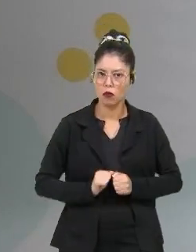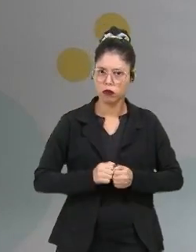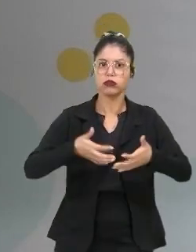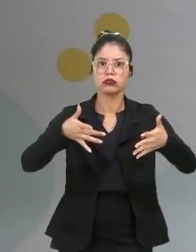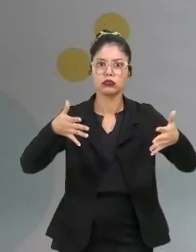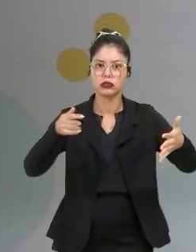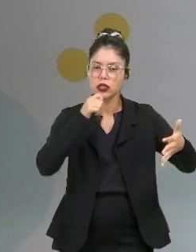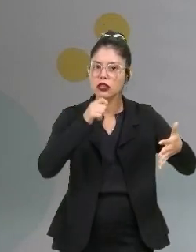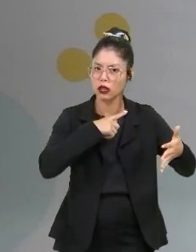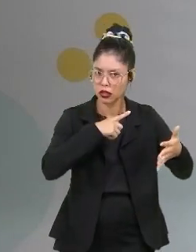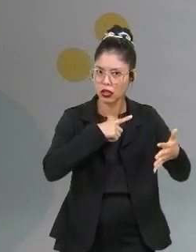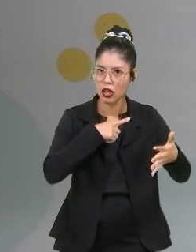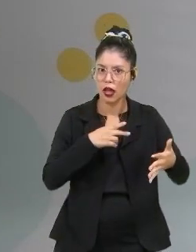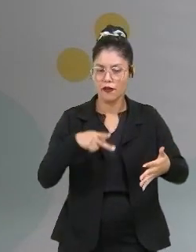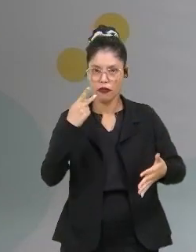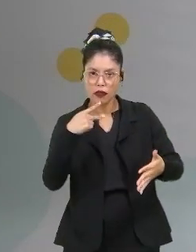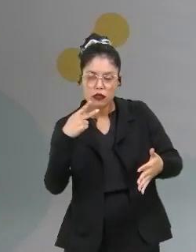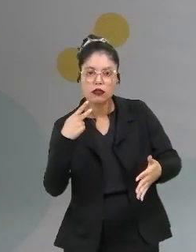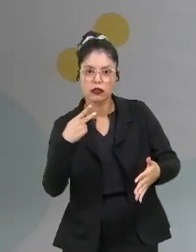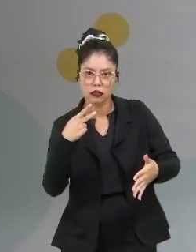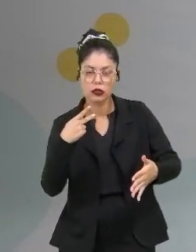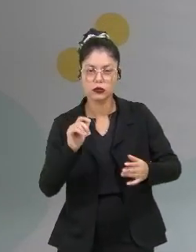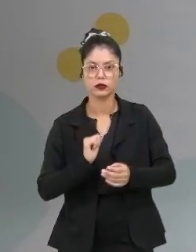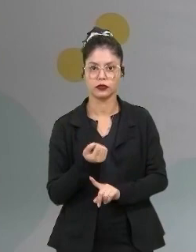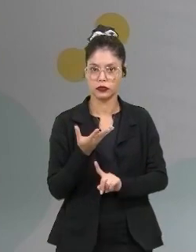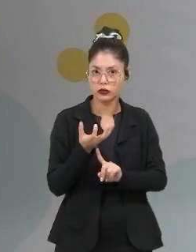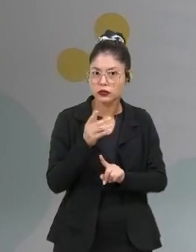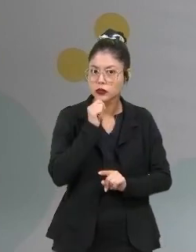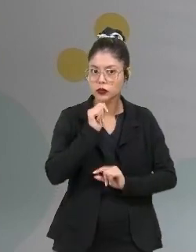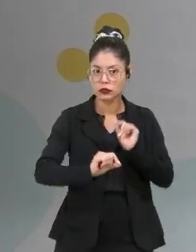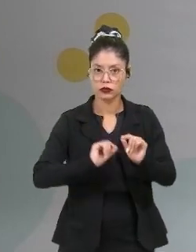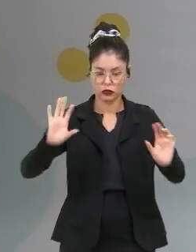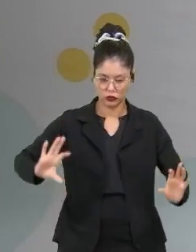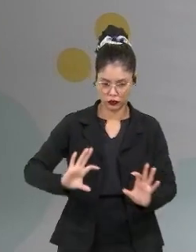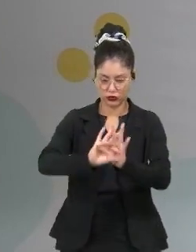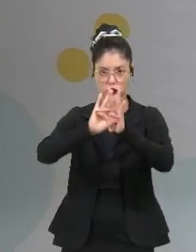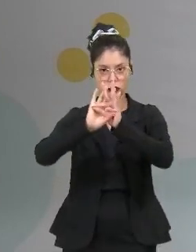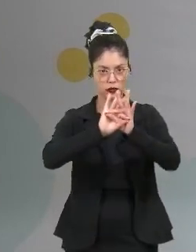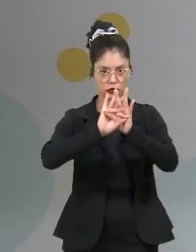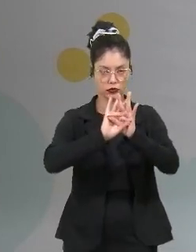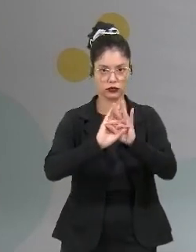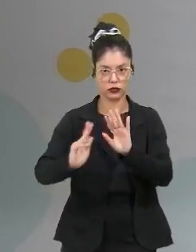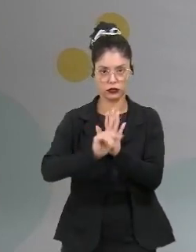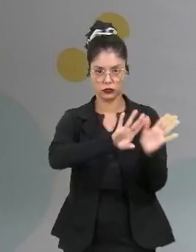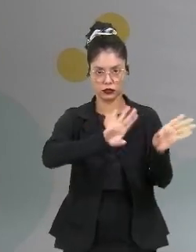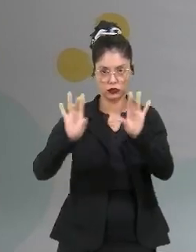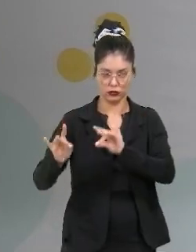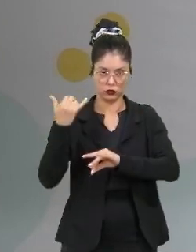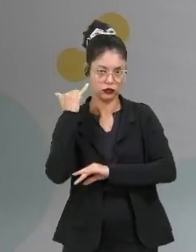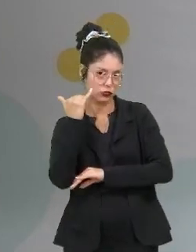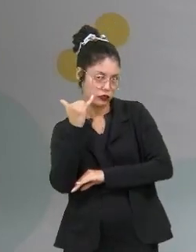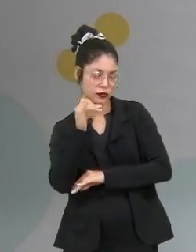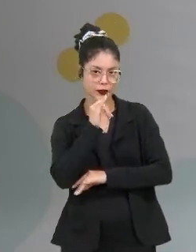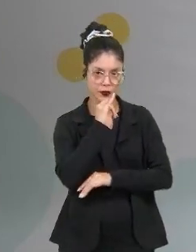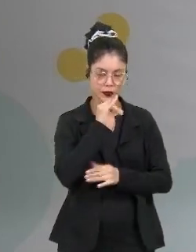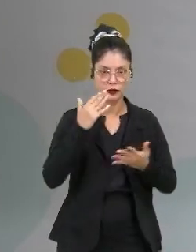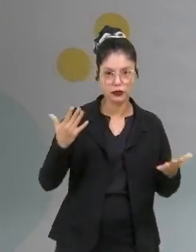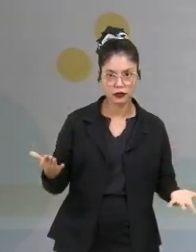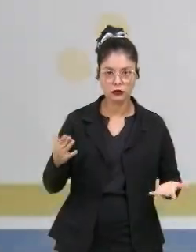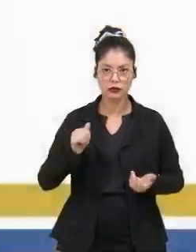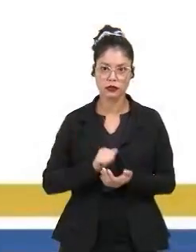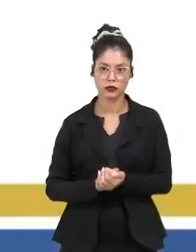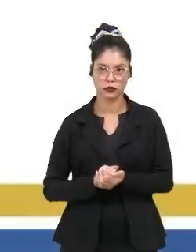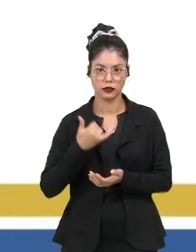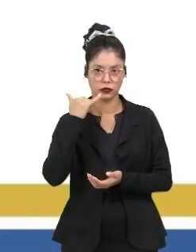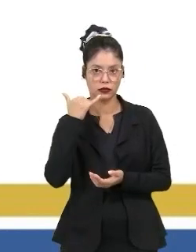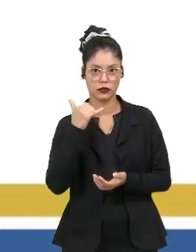sendo emitidos. Se estou falando de um Bluetooth, ou seja, uma conectividade que é emitida através de um aparelho celular, esse